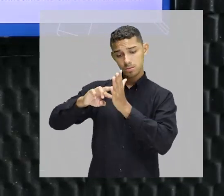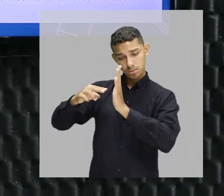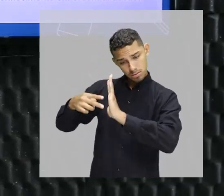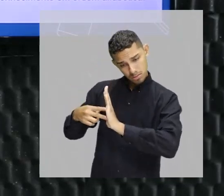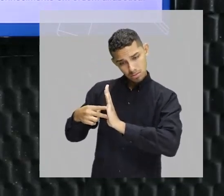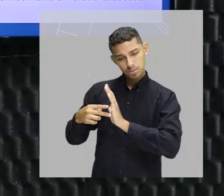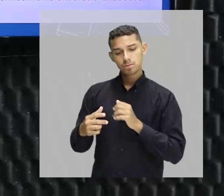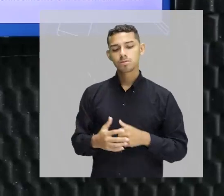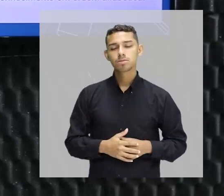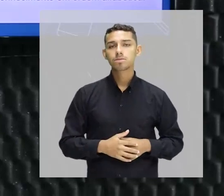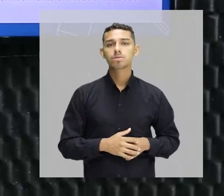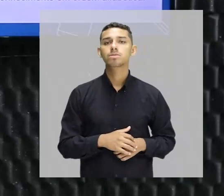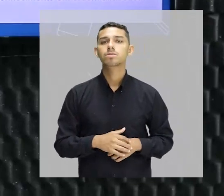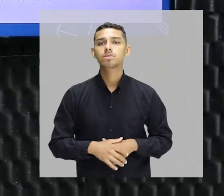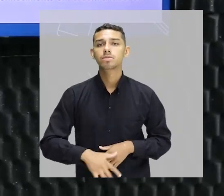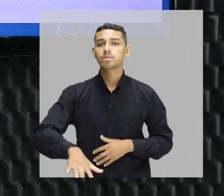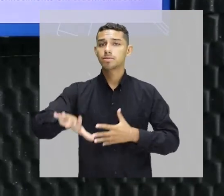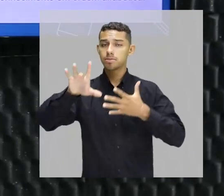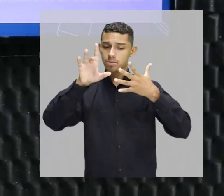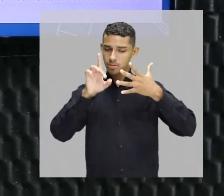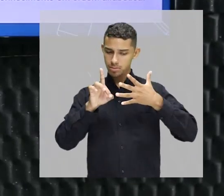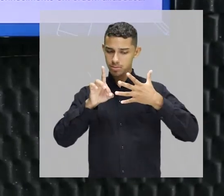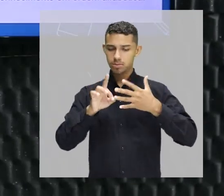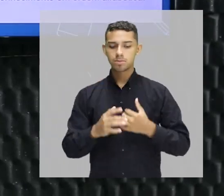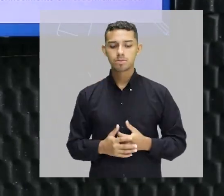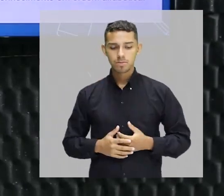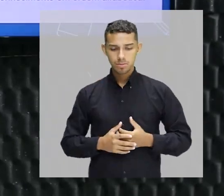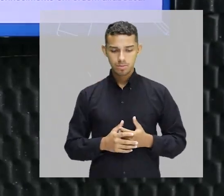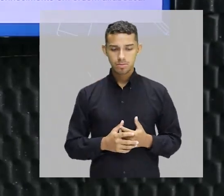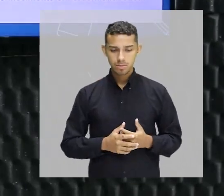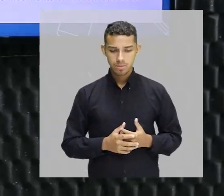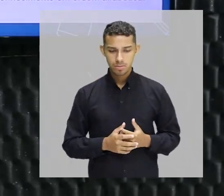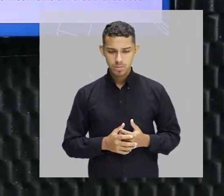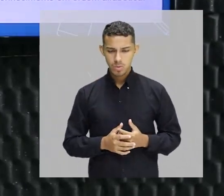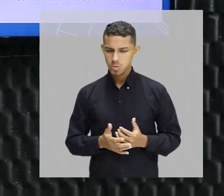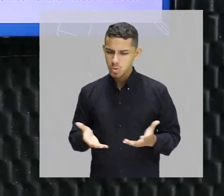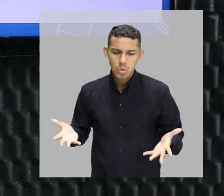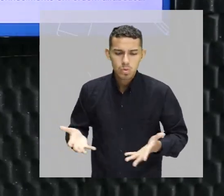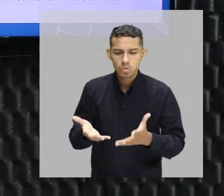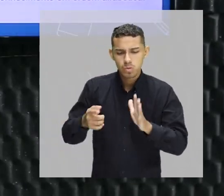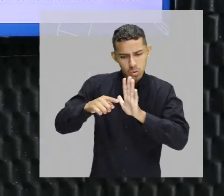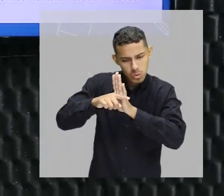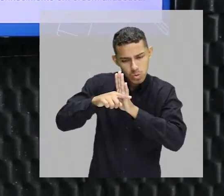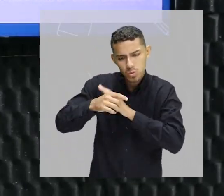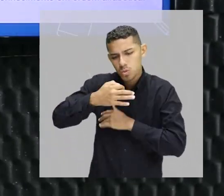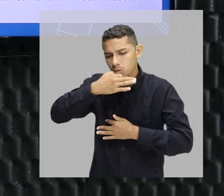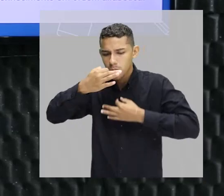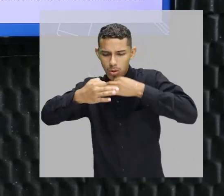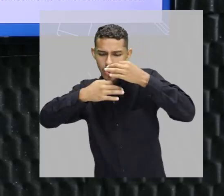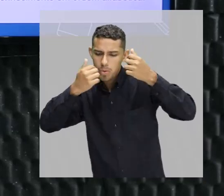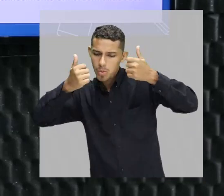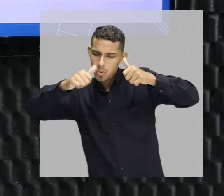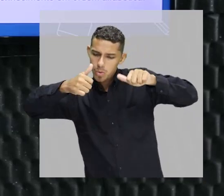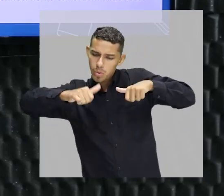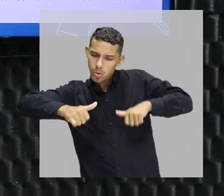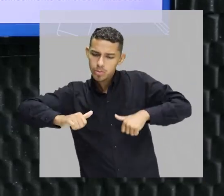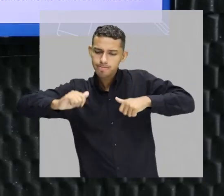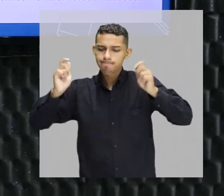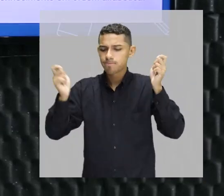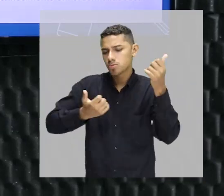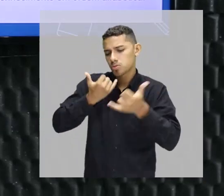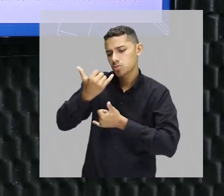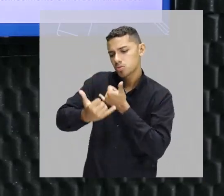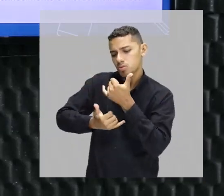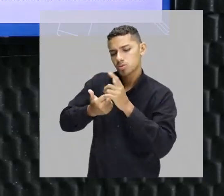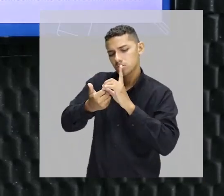respectiva significação. Letra D, fomentar análises críticas a partir da forma como se brinca